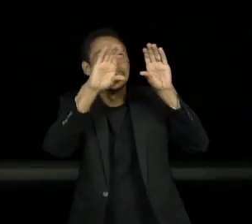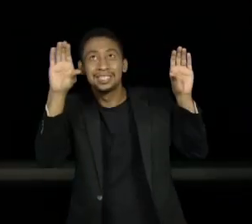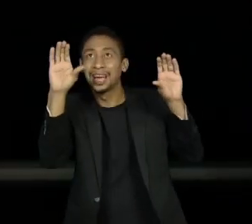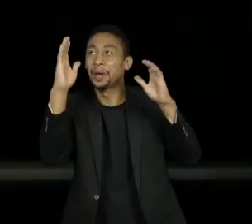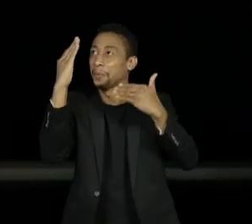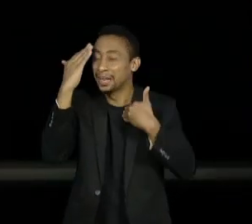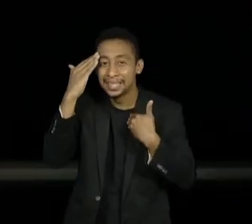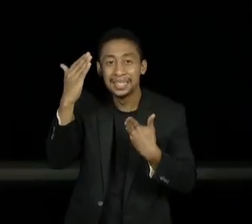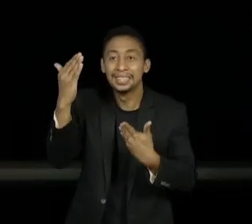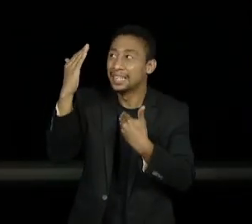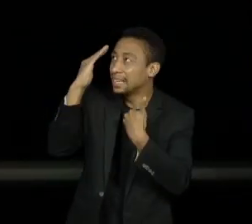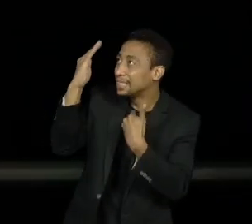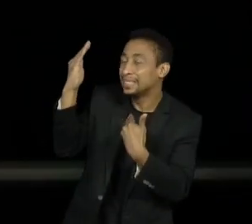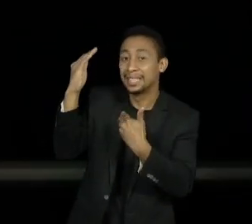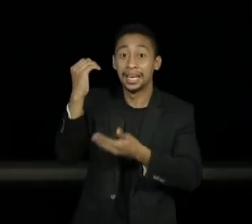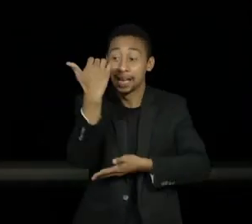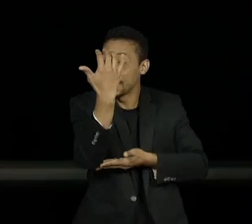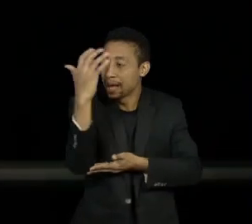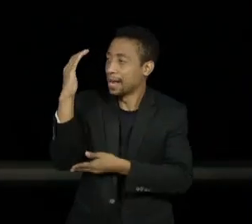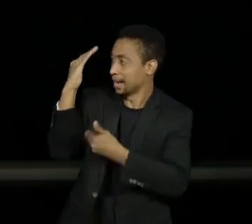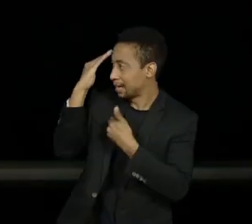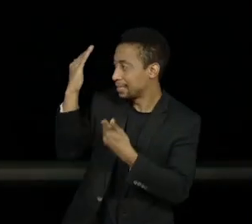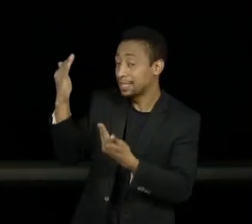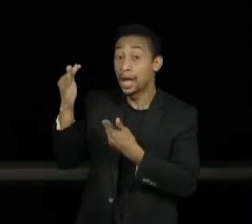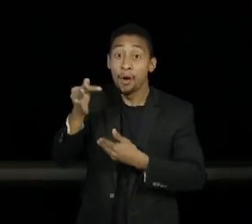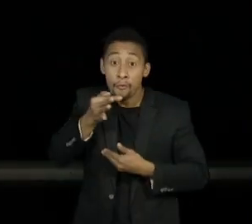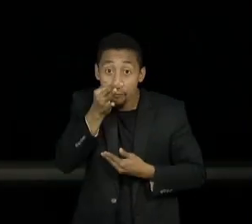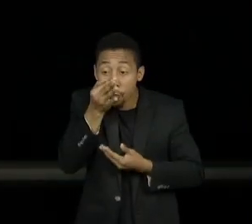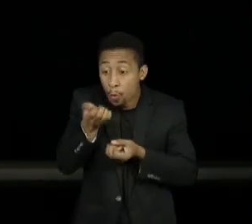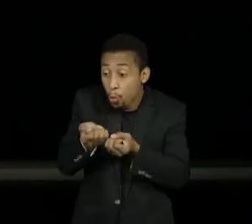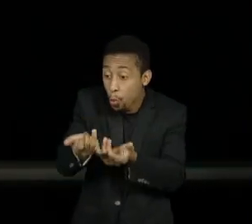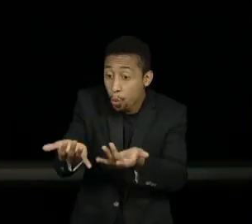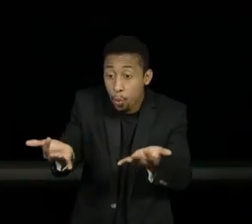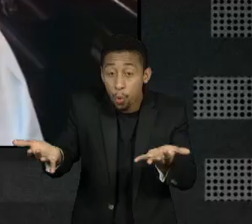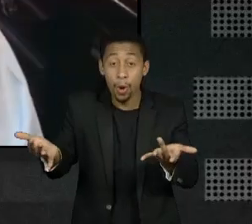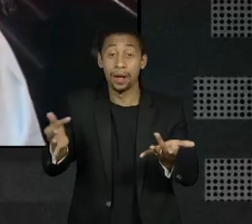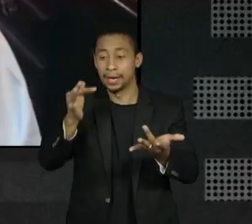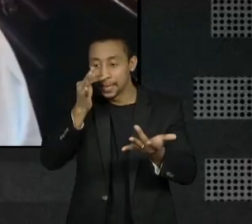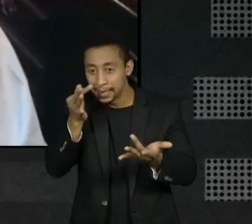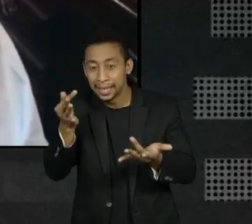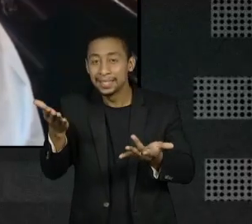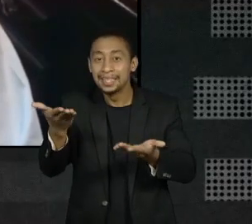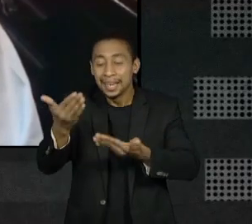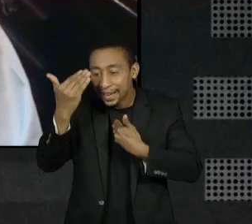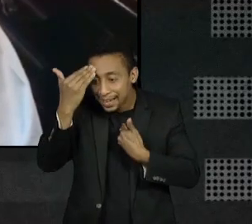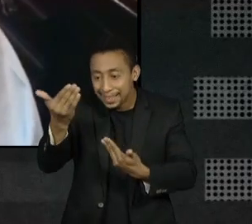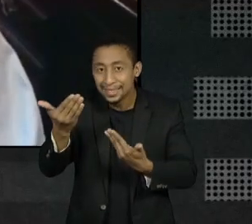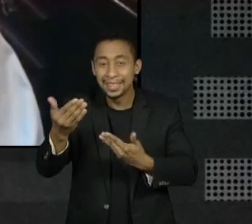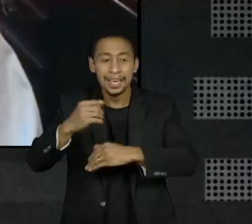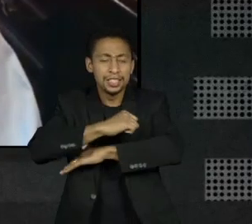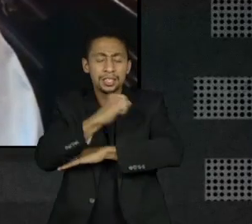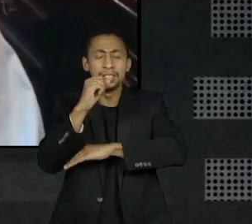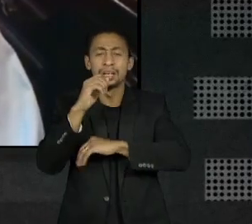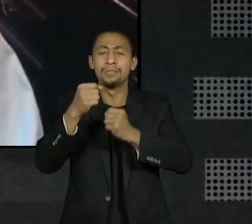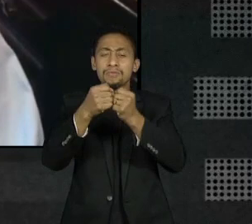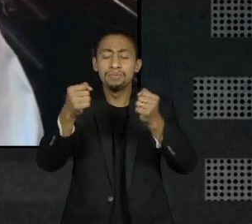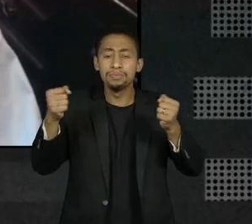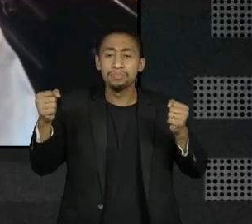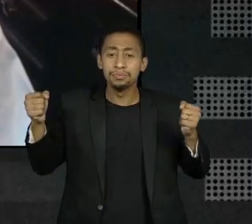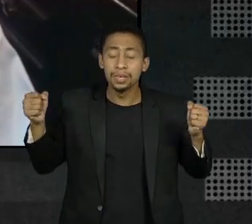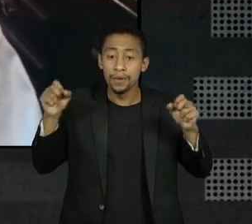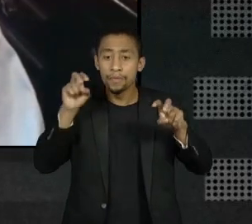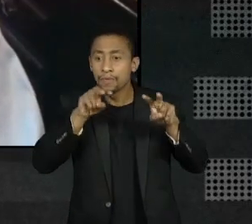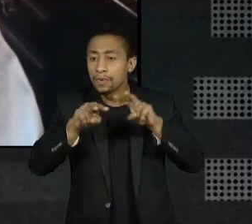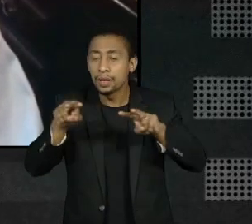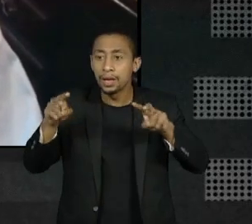pela natureza, pelas flores que estão me olhando, me espiando ali, depois da janela, e pela natureza, pelos